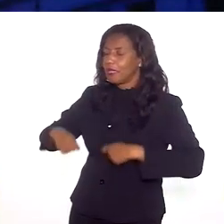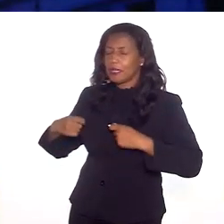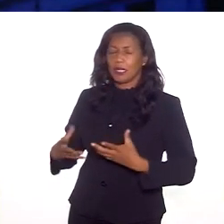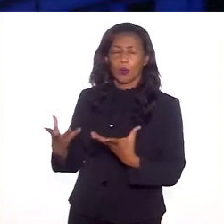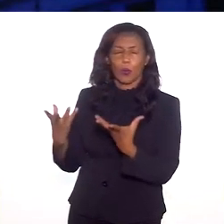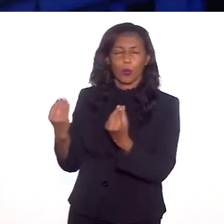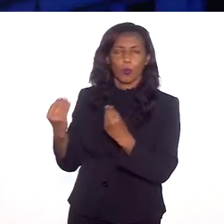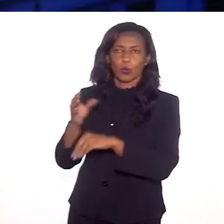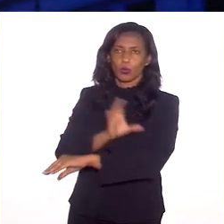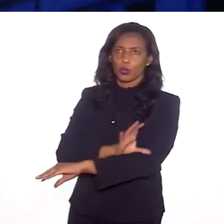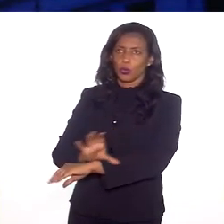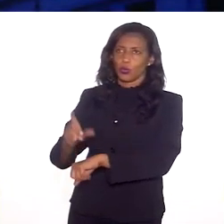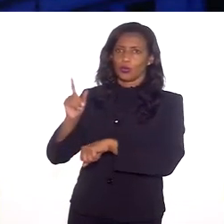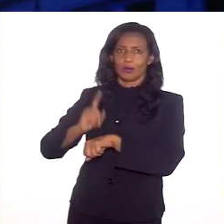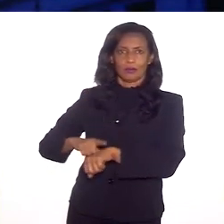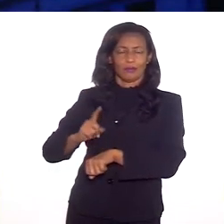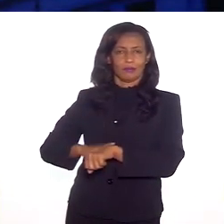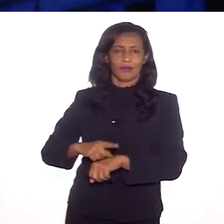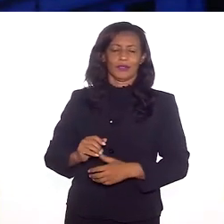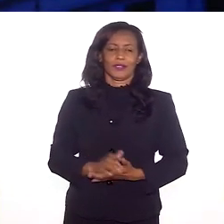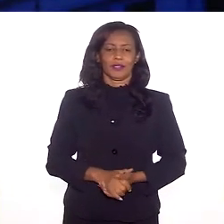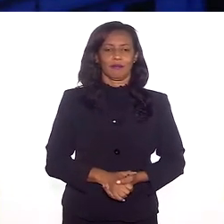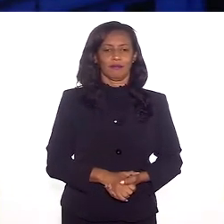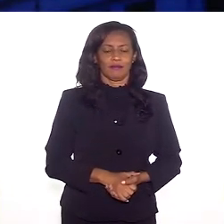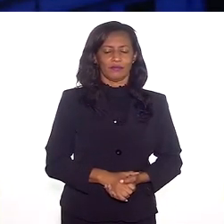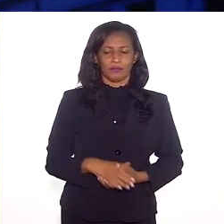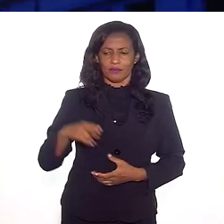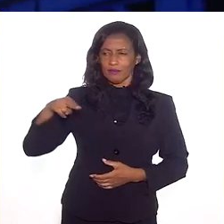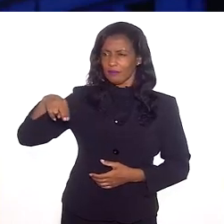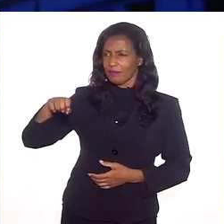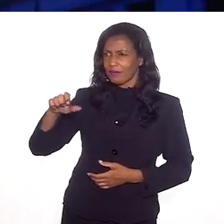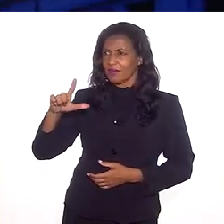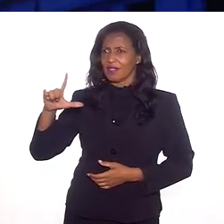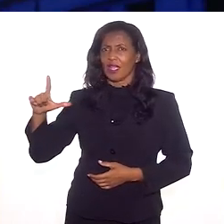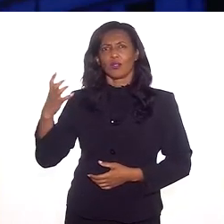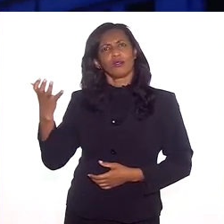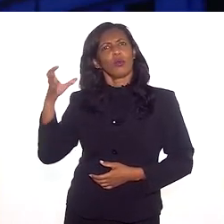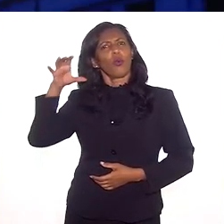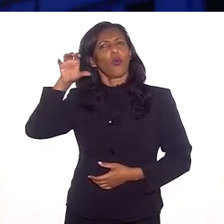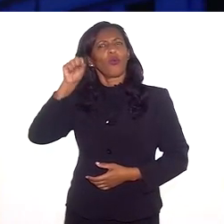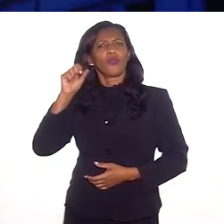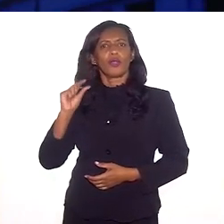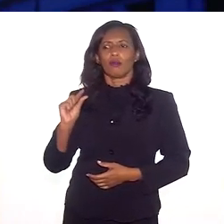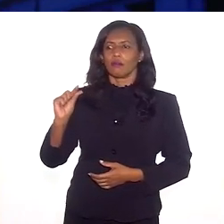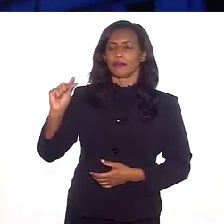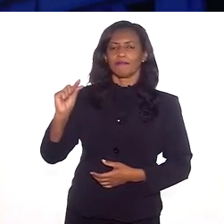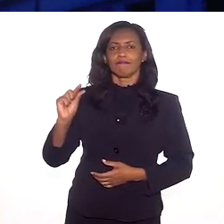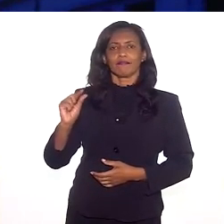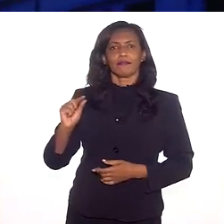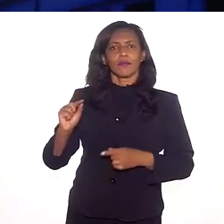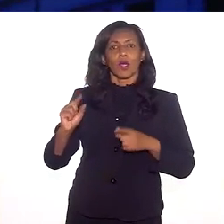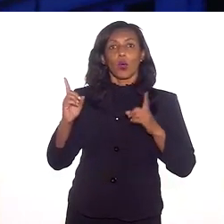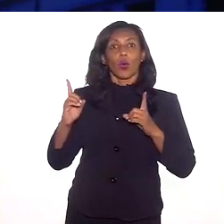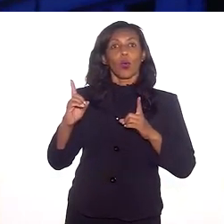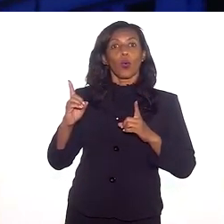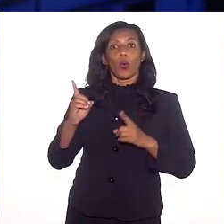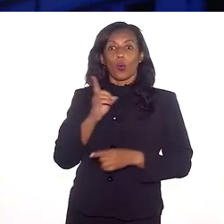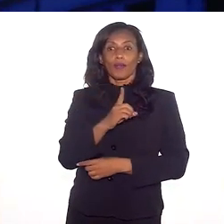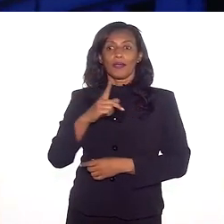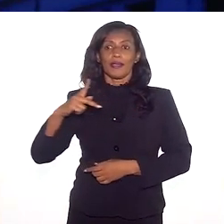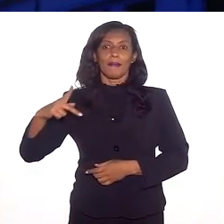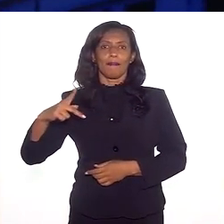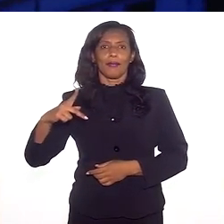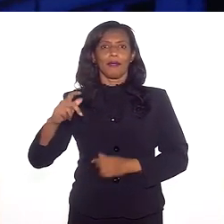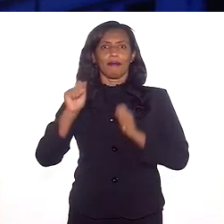precisamos tanto de cultura nesses momentos, né? Nelson, queria te ouvir também um pouquinho sobre o Departamento de Cultura